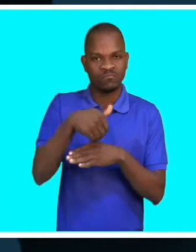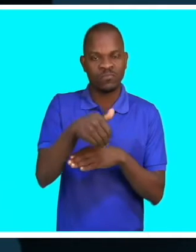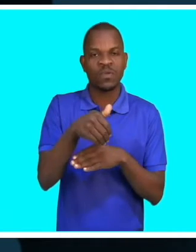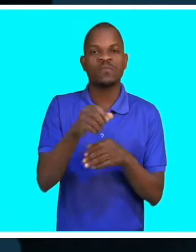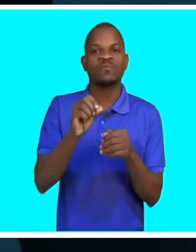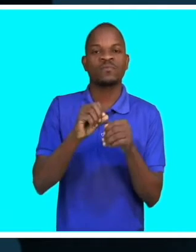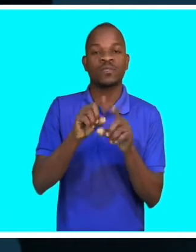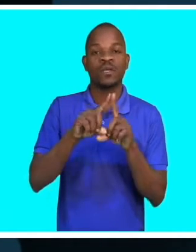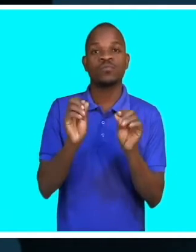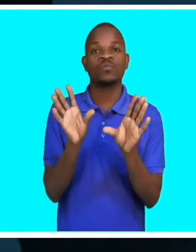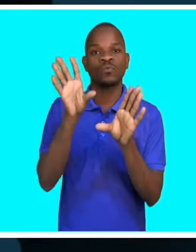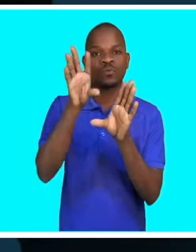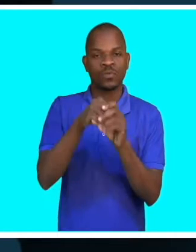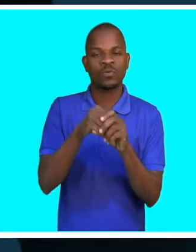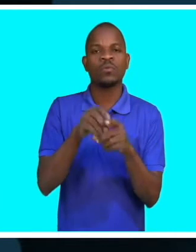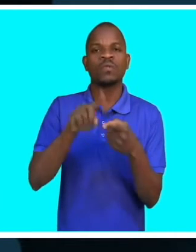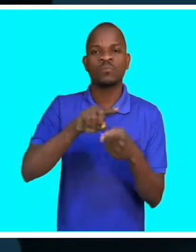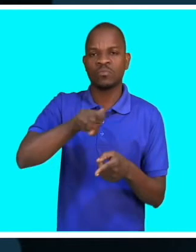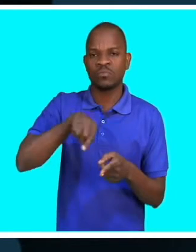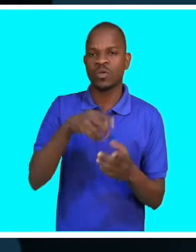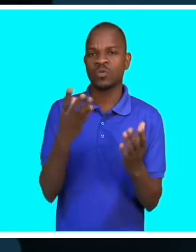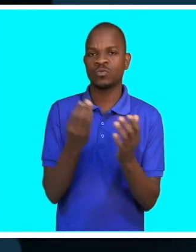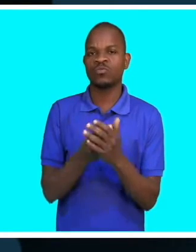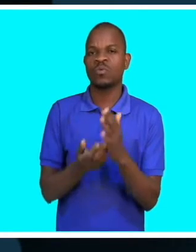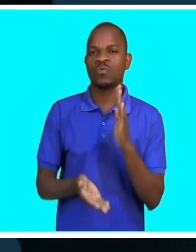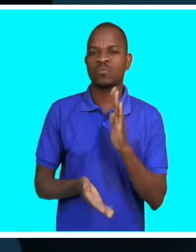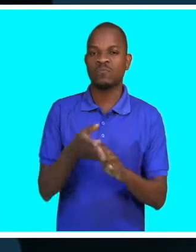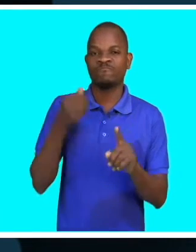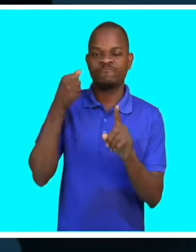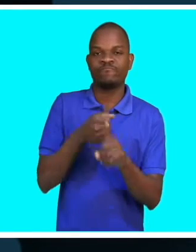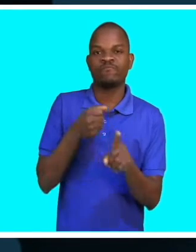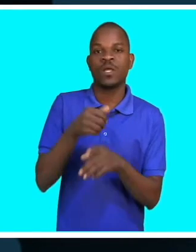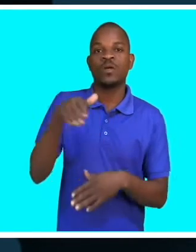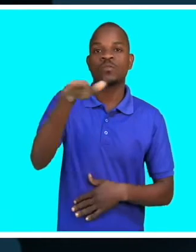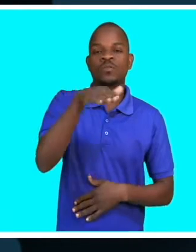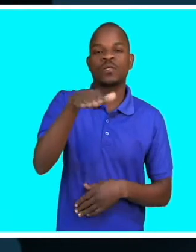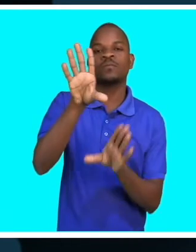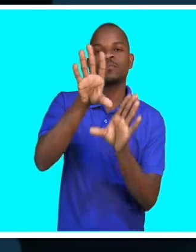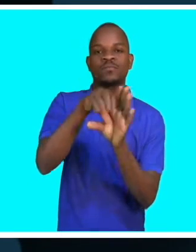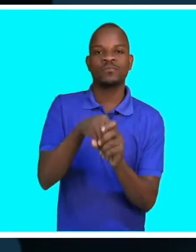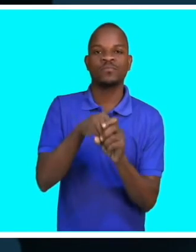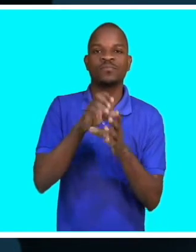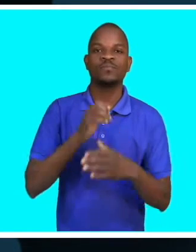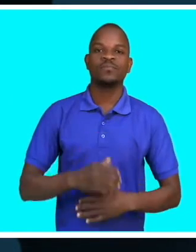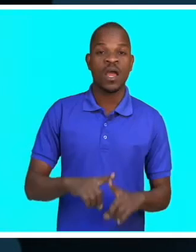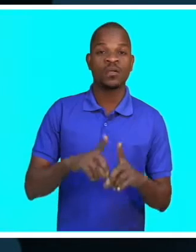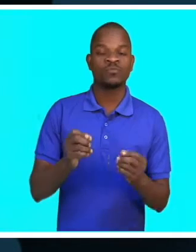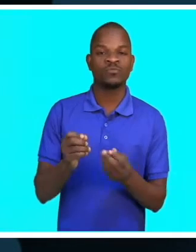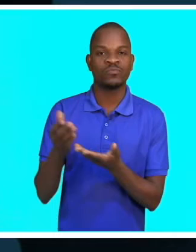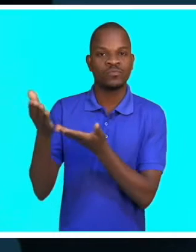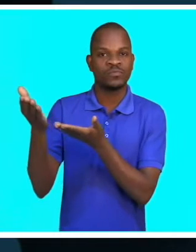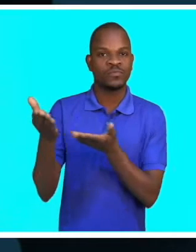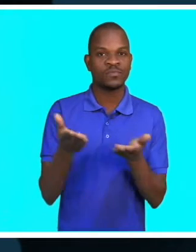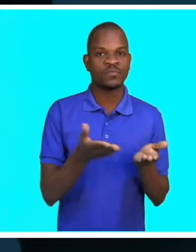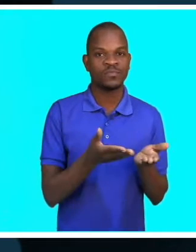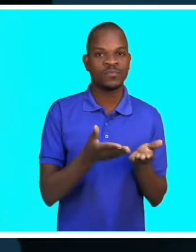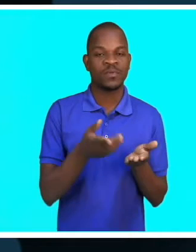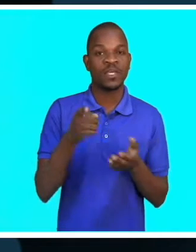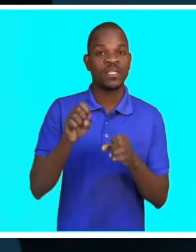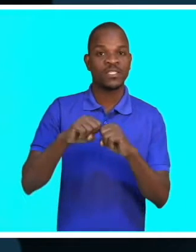abracem a causa e juntos lutemos por uma sociedade inclusiva. A motivação em